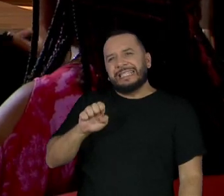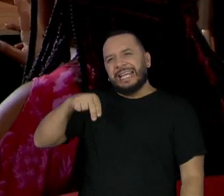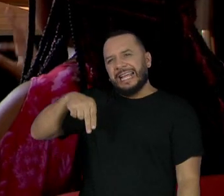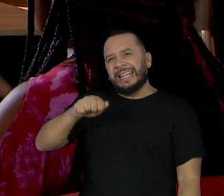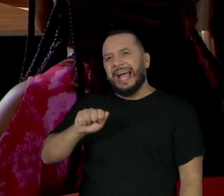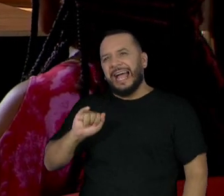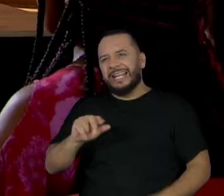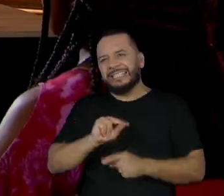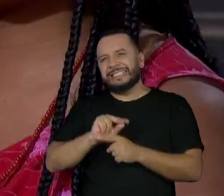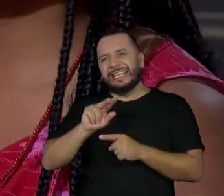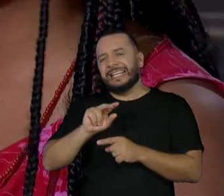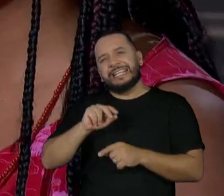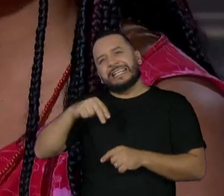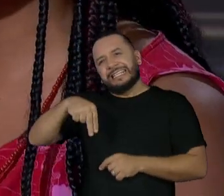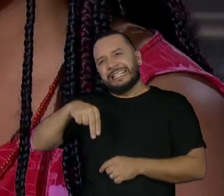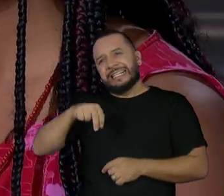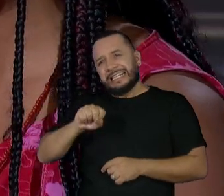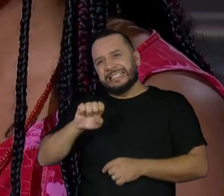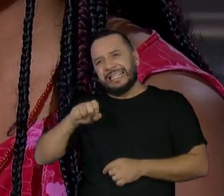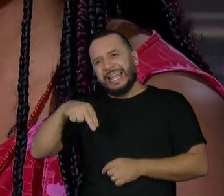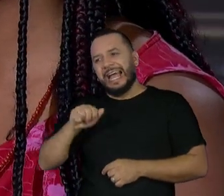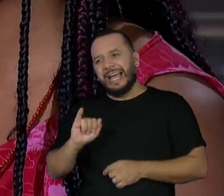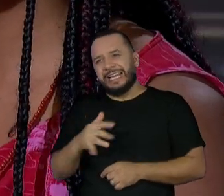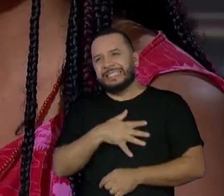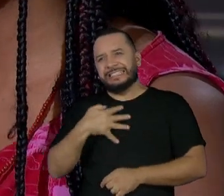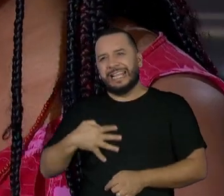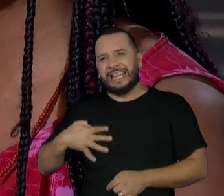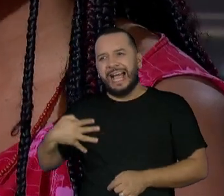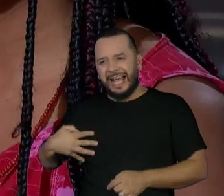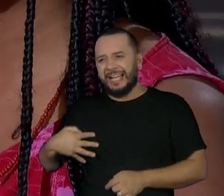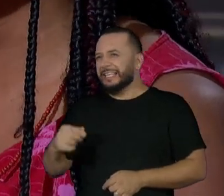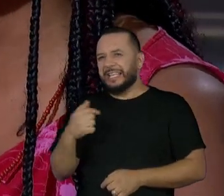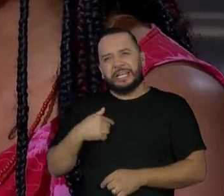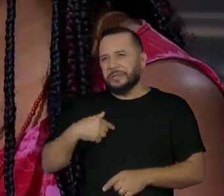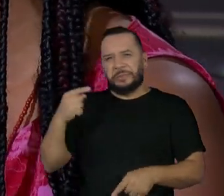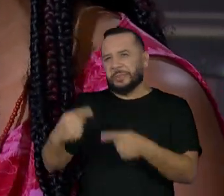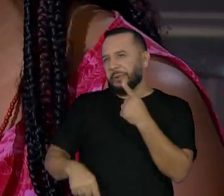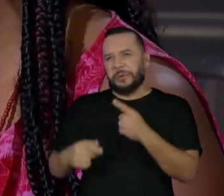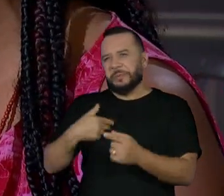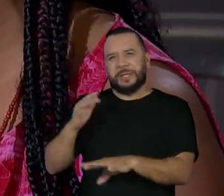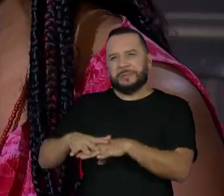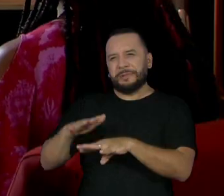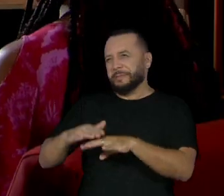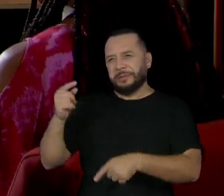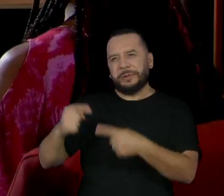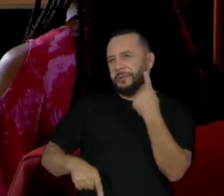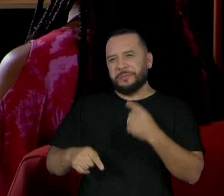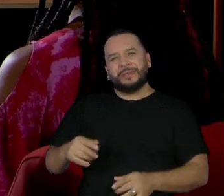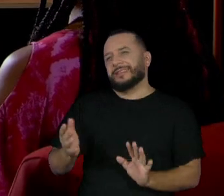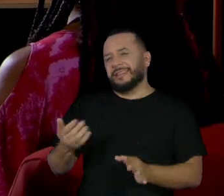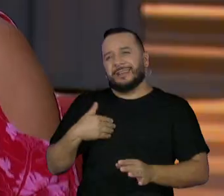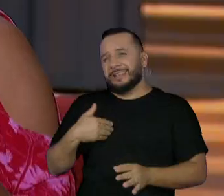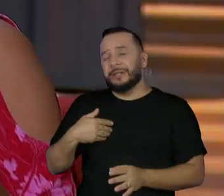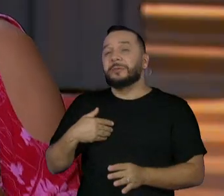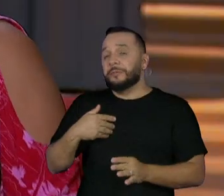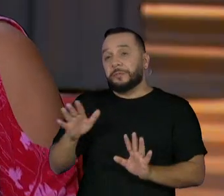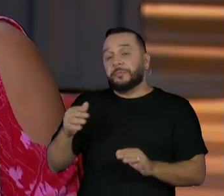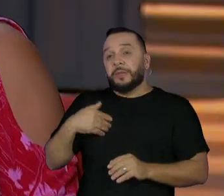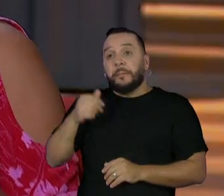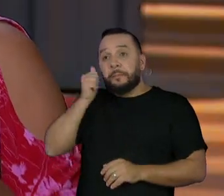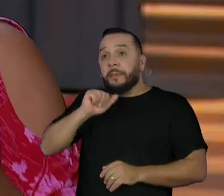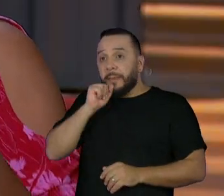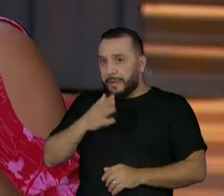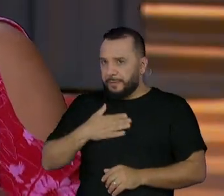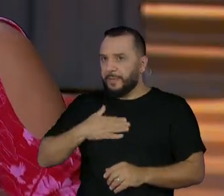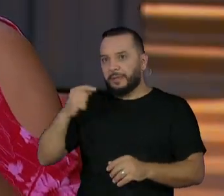na... Só que assim, eu não sou de exatas, não dou muito certo com física. Perdoada. É isso, eu sou de humanas, minha mãe é psicóloga,